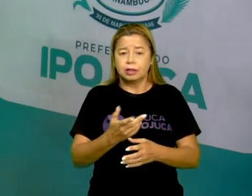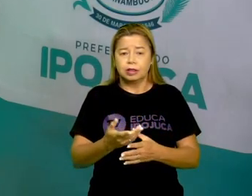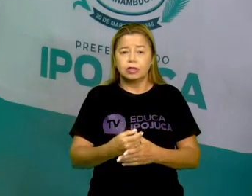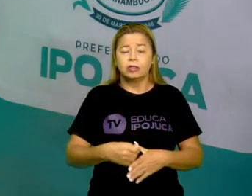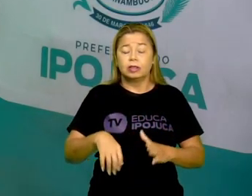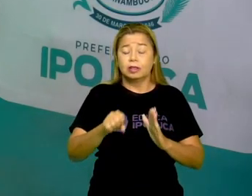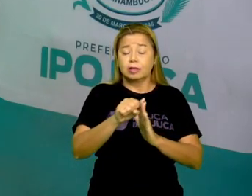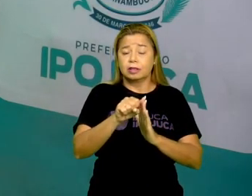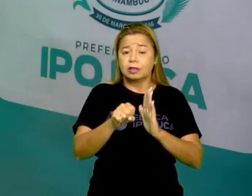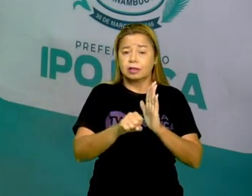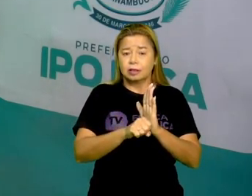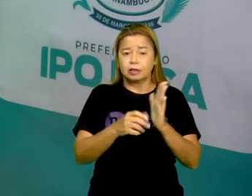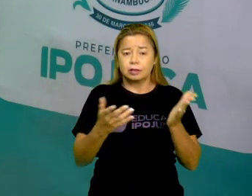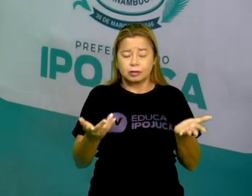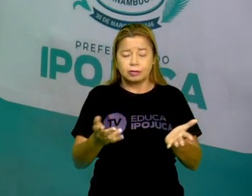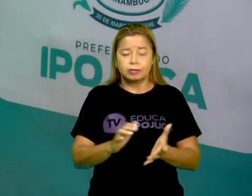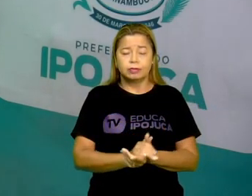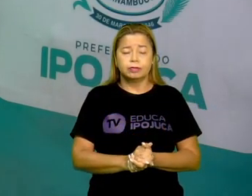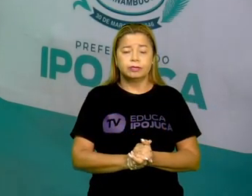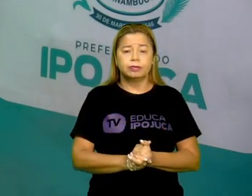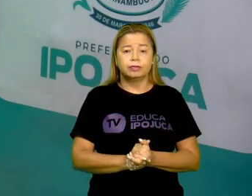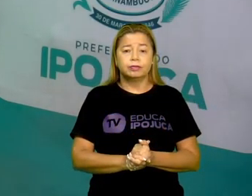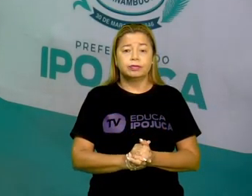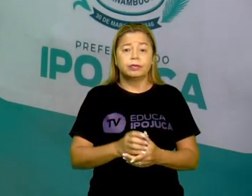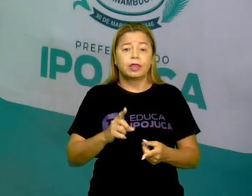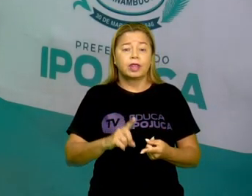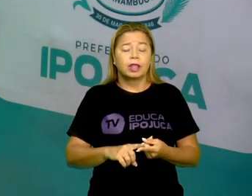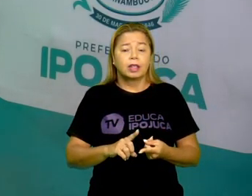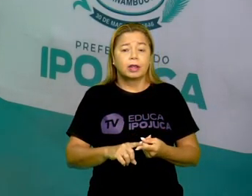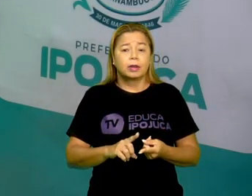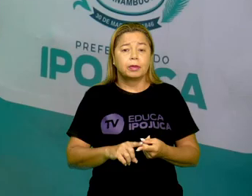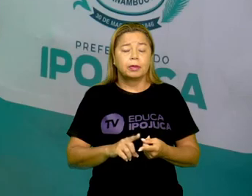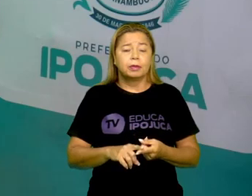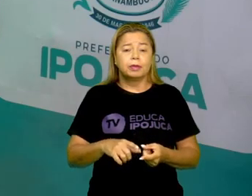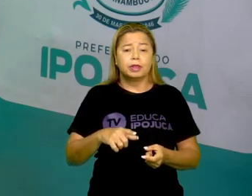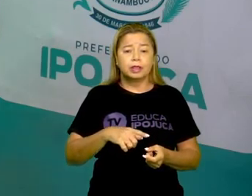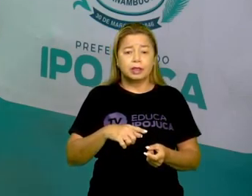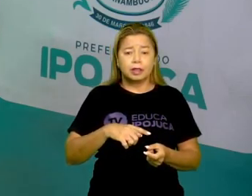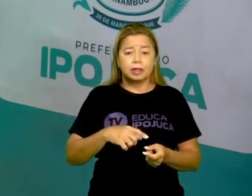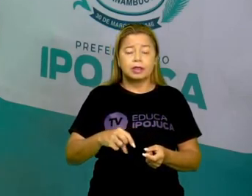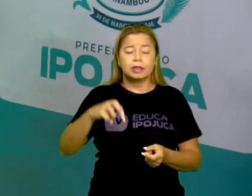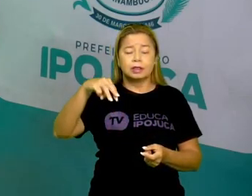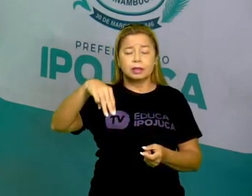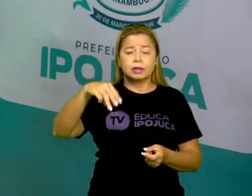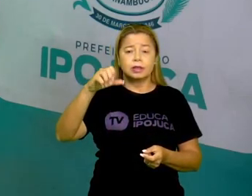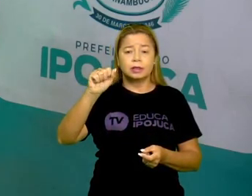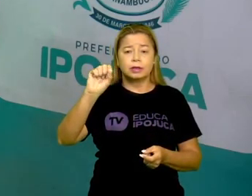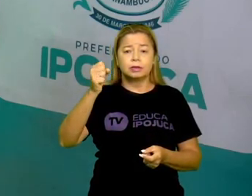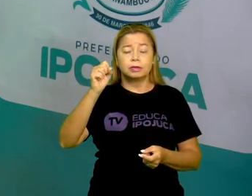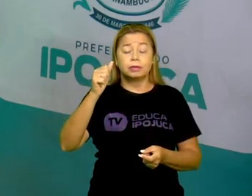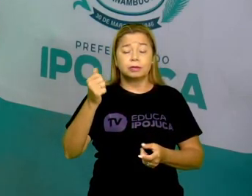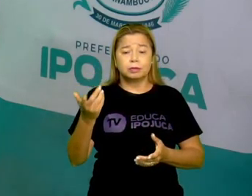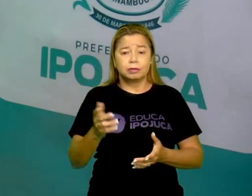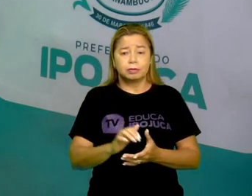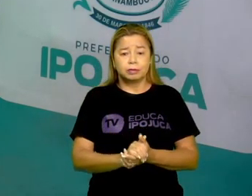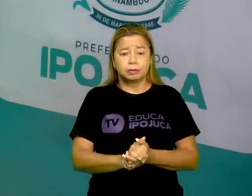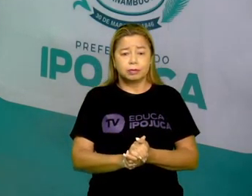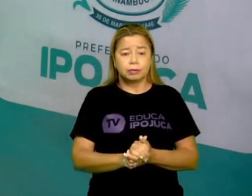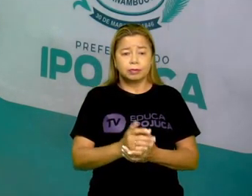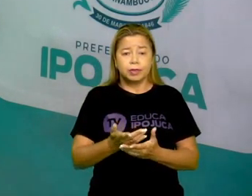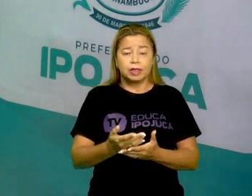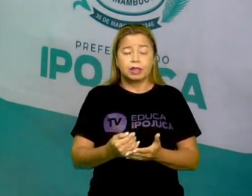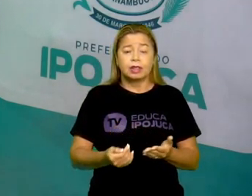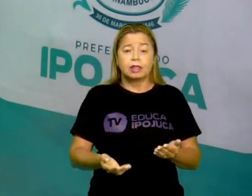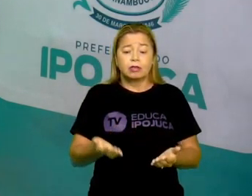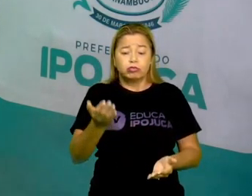bom? E ainda temos unidades de massa, certo? As unidades de massa, o padrão é o